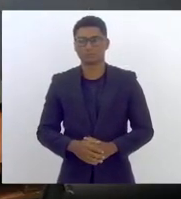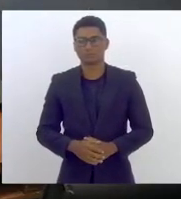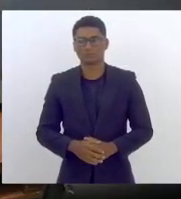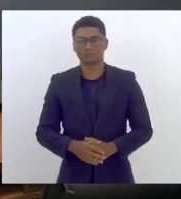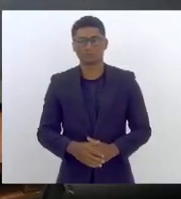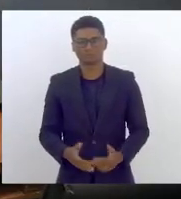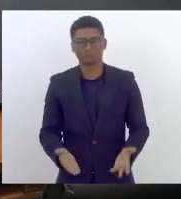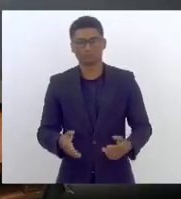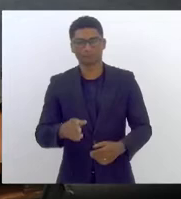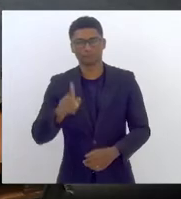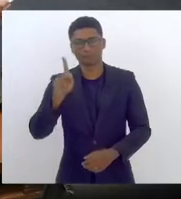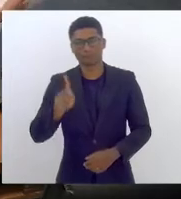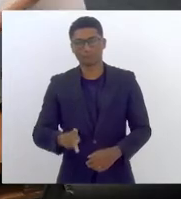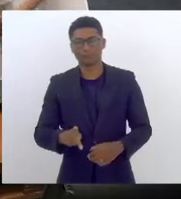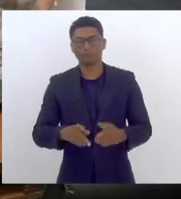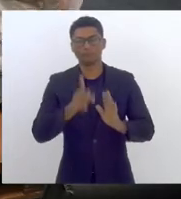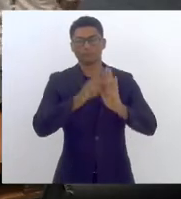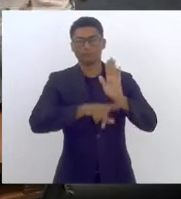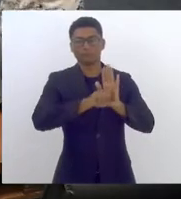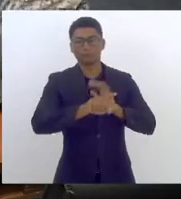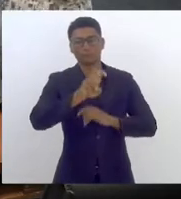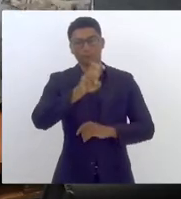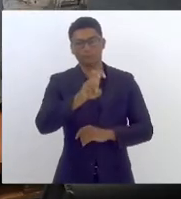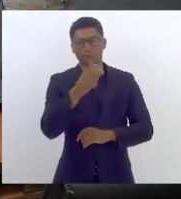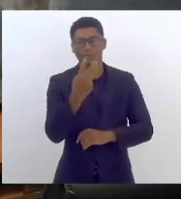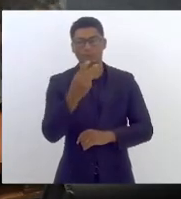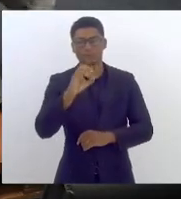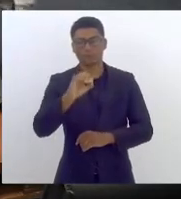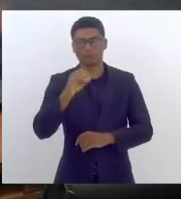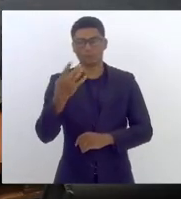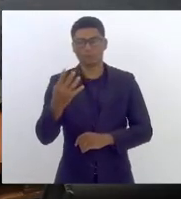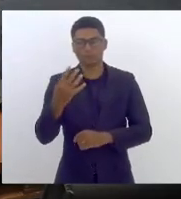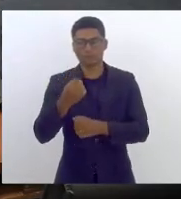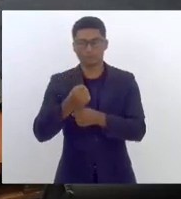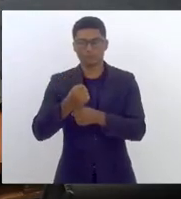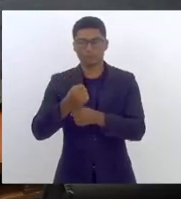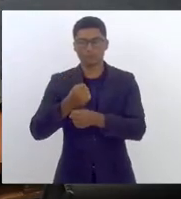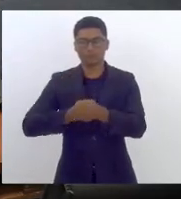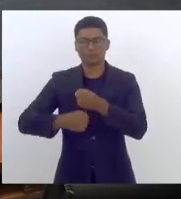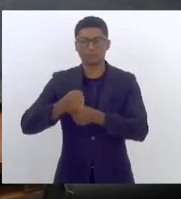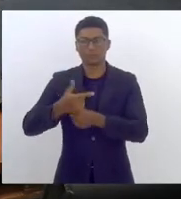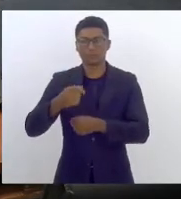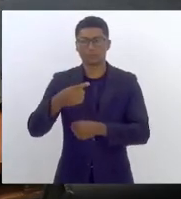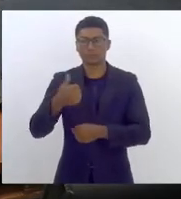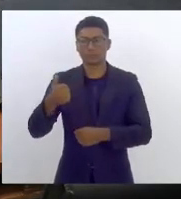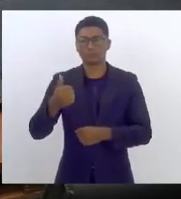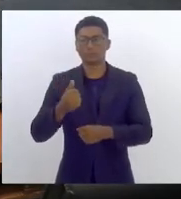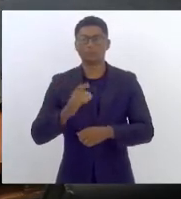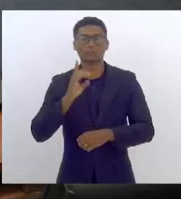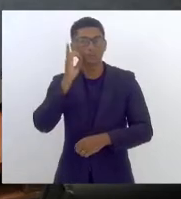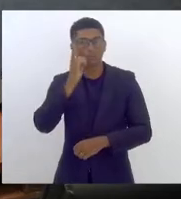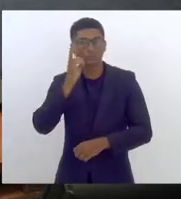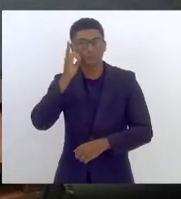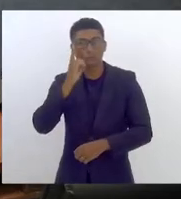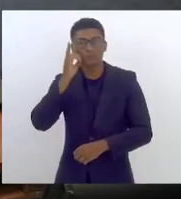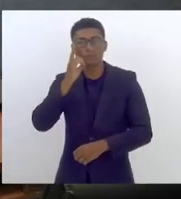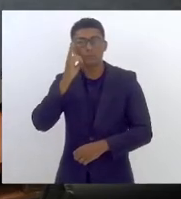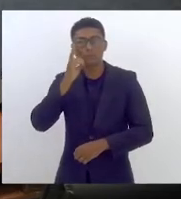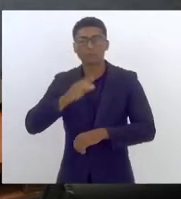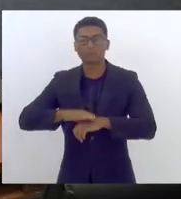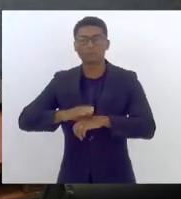senhor presidente projeto Lei 5.204 de 21 de autoria do deputado